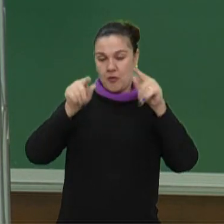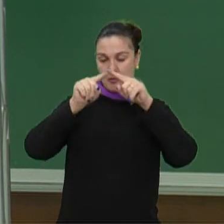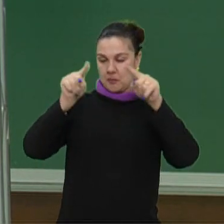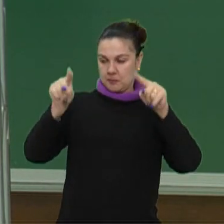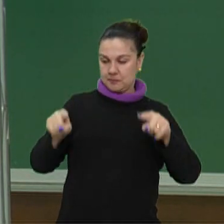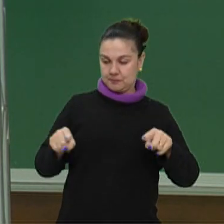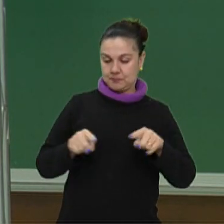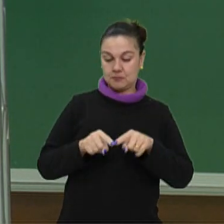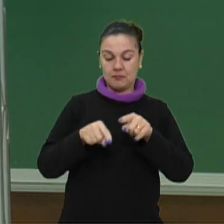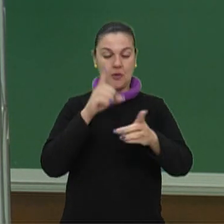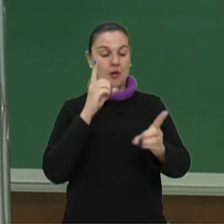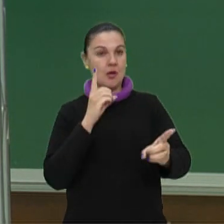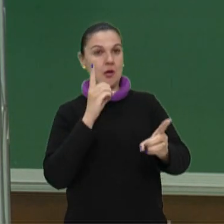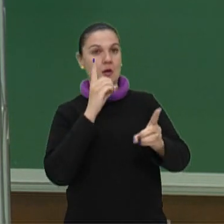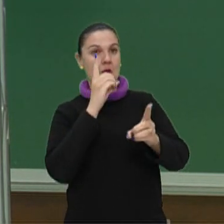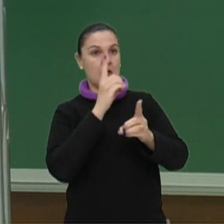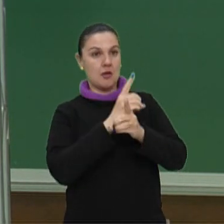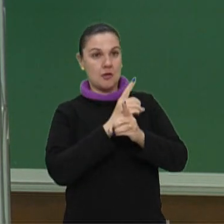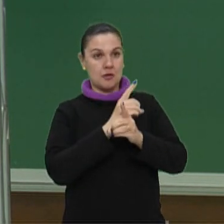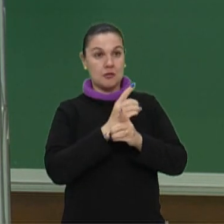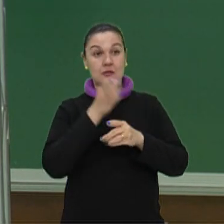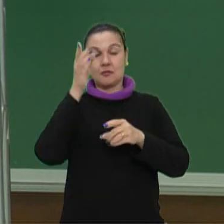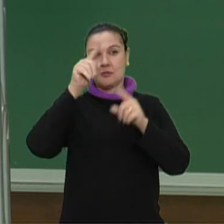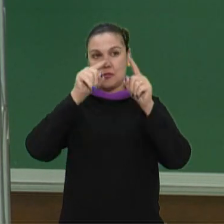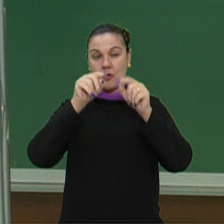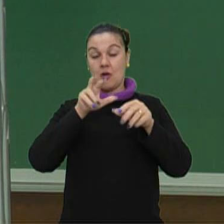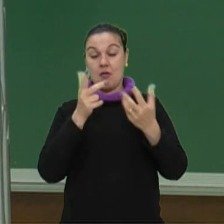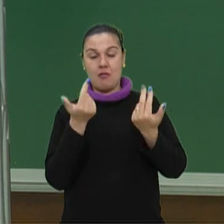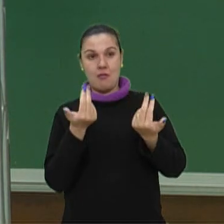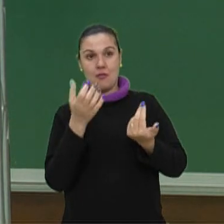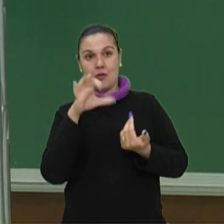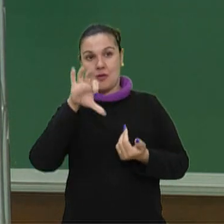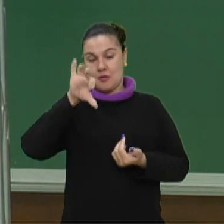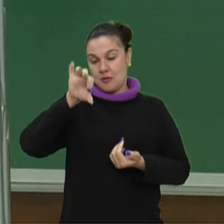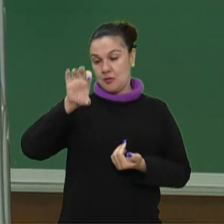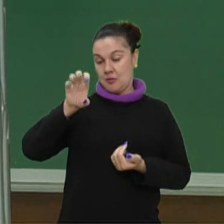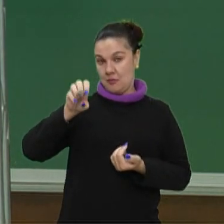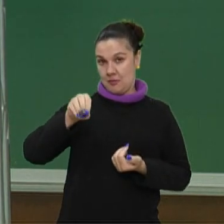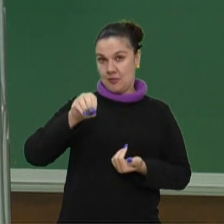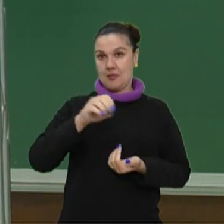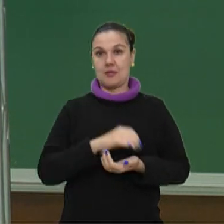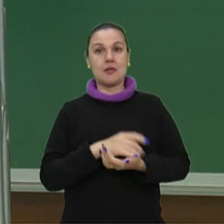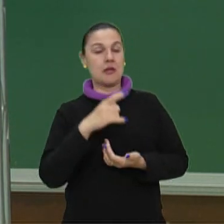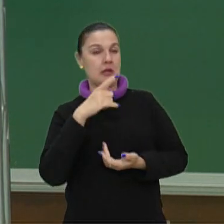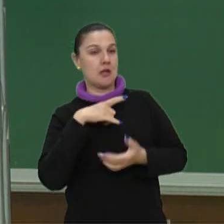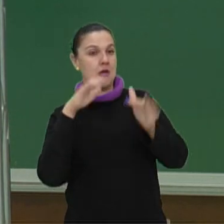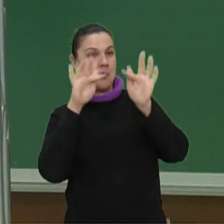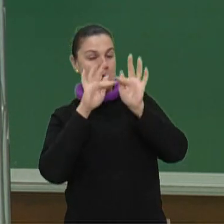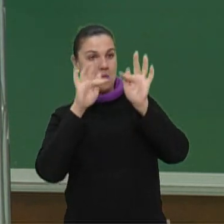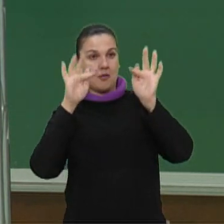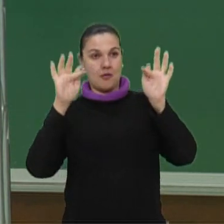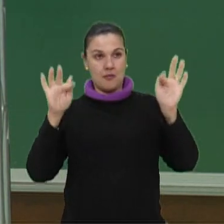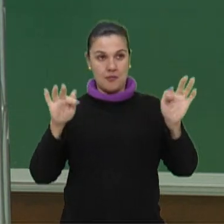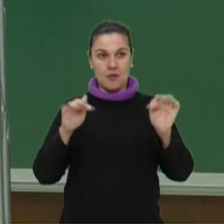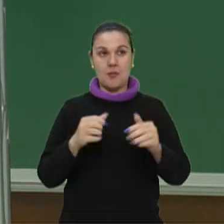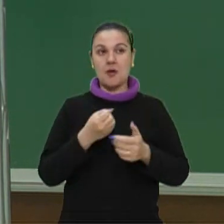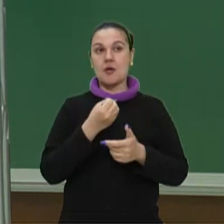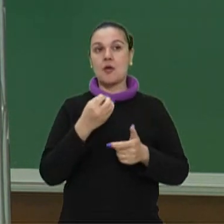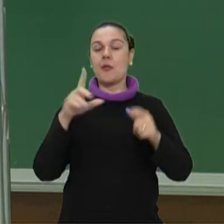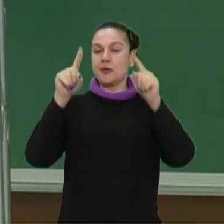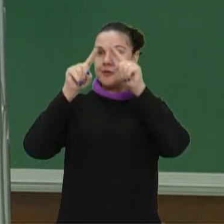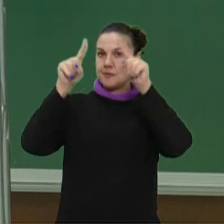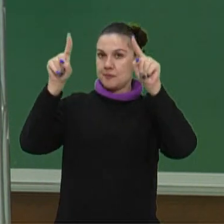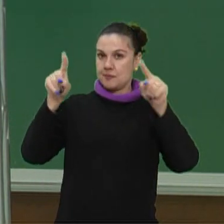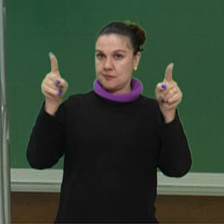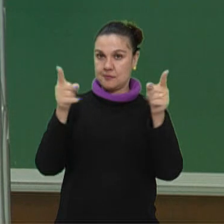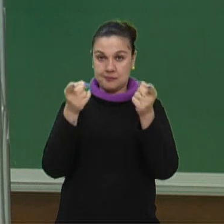Com isso, determine o polígono cujo número de diagonais é igual a 90. Então, eu tenho uma formulazinha que me diz quantas diagonais